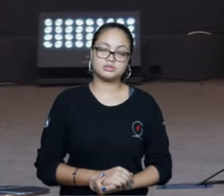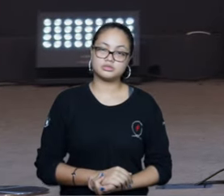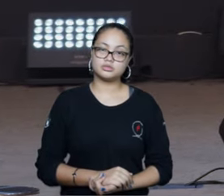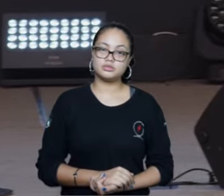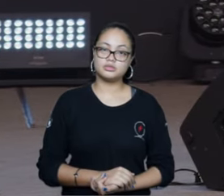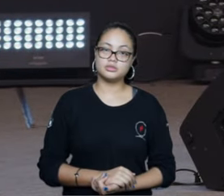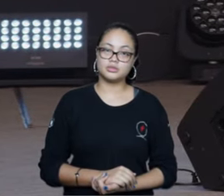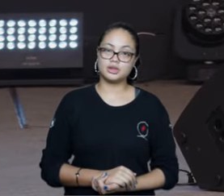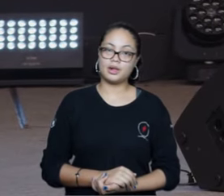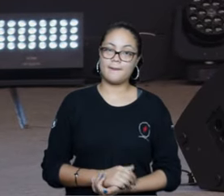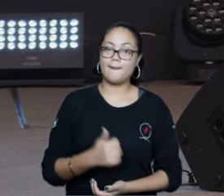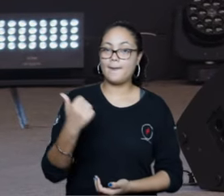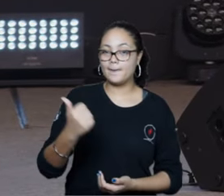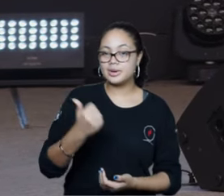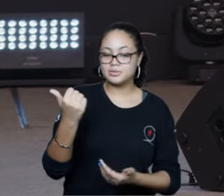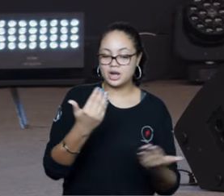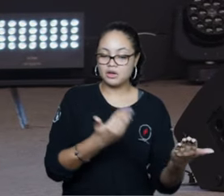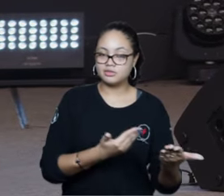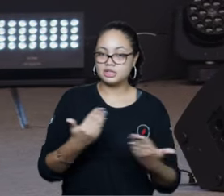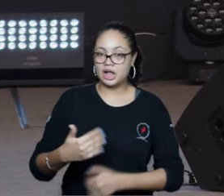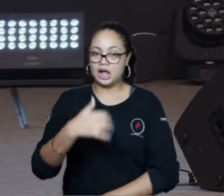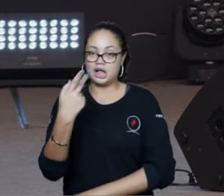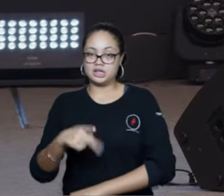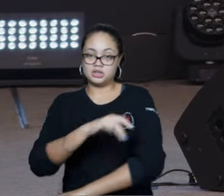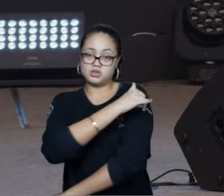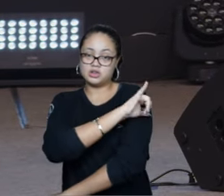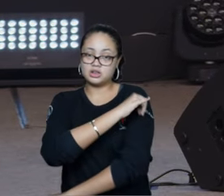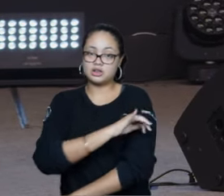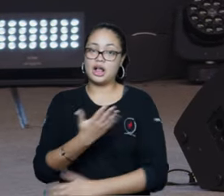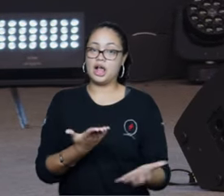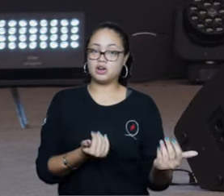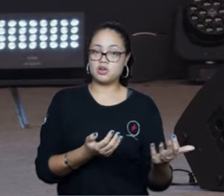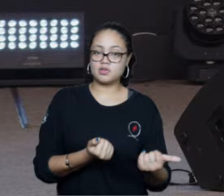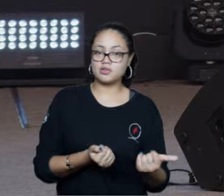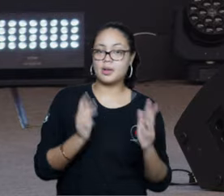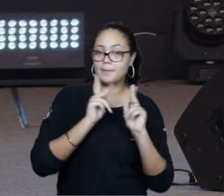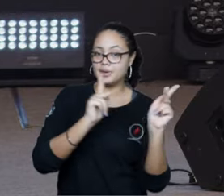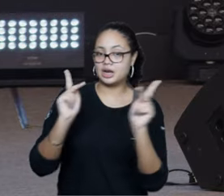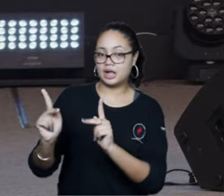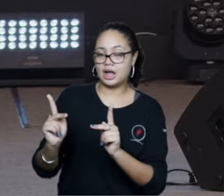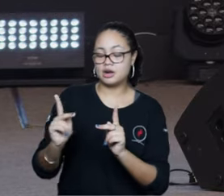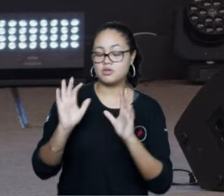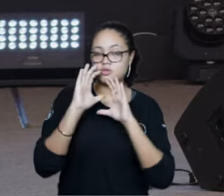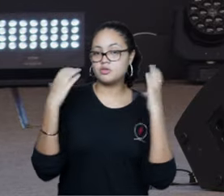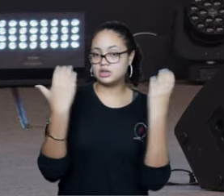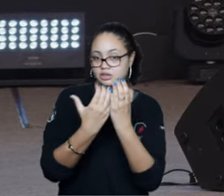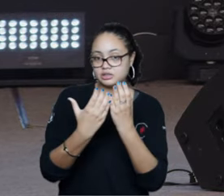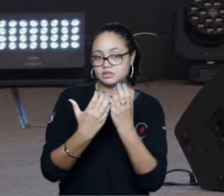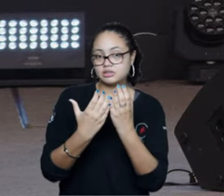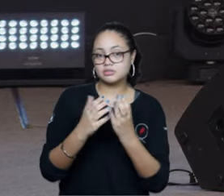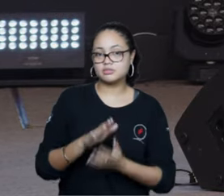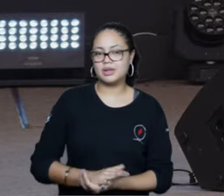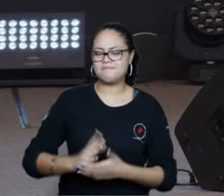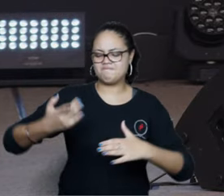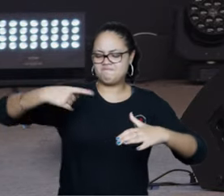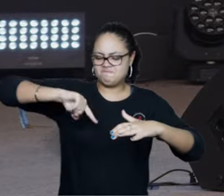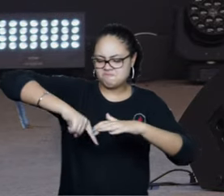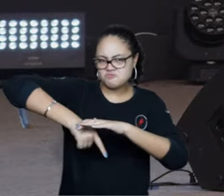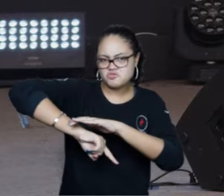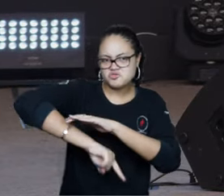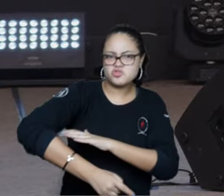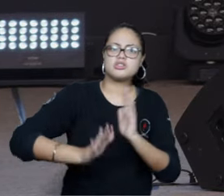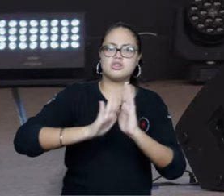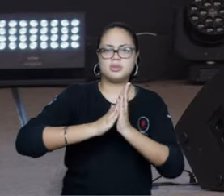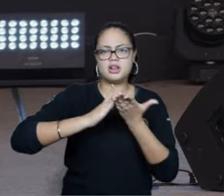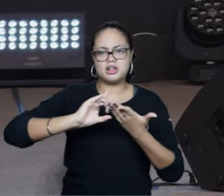um deles eu fui o primeiro a trazer aqui no Rio de Janeiro era jovem ele veio pregar num congresso jovem cara profundo na